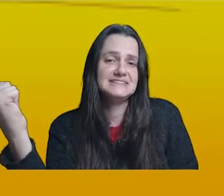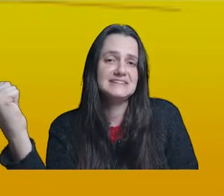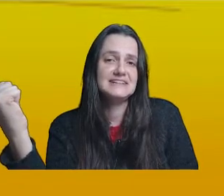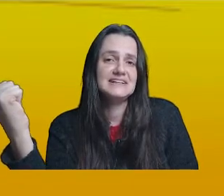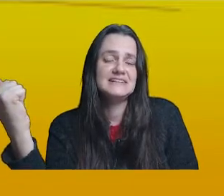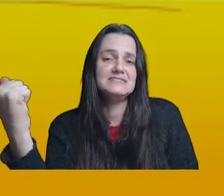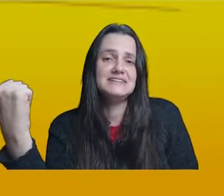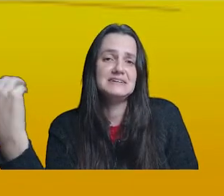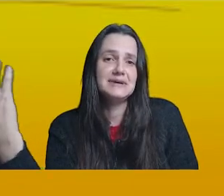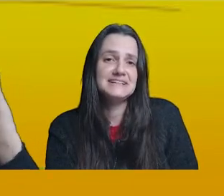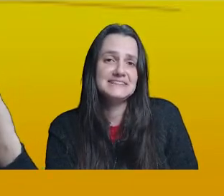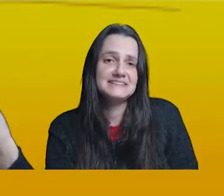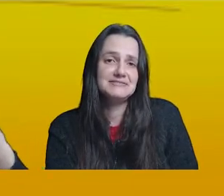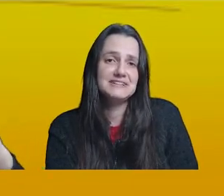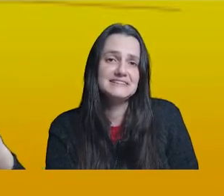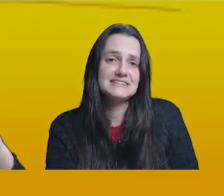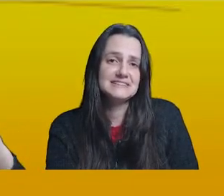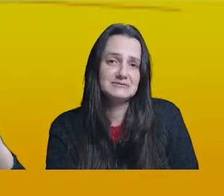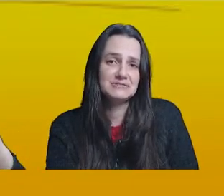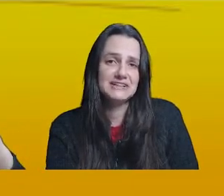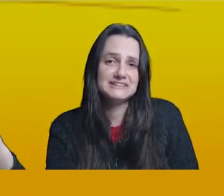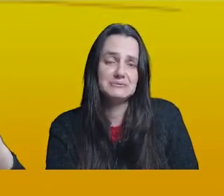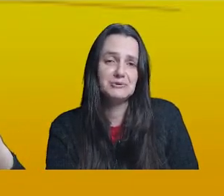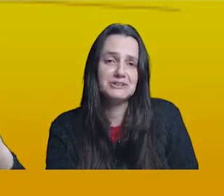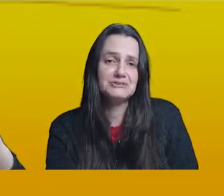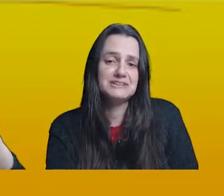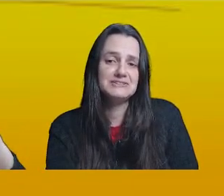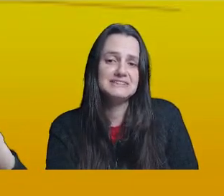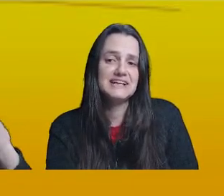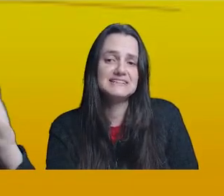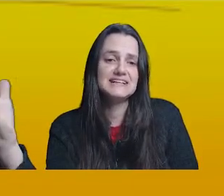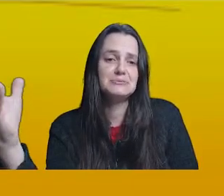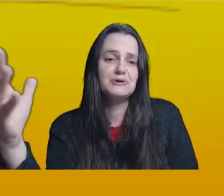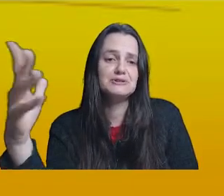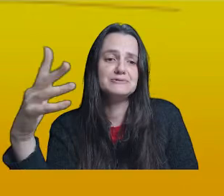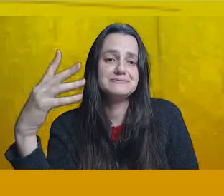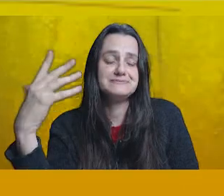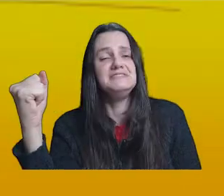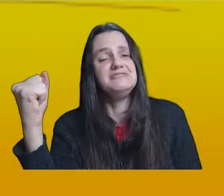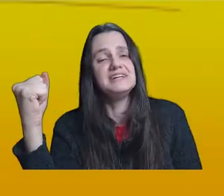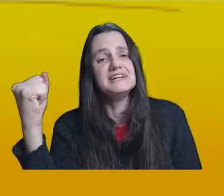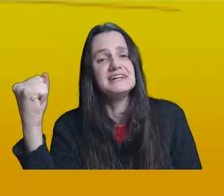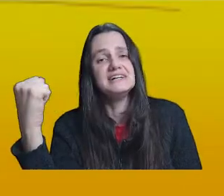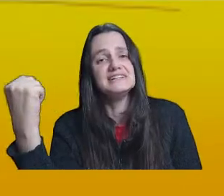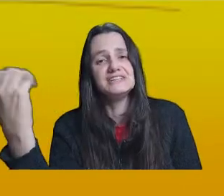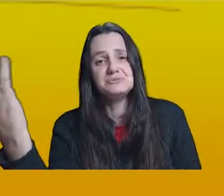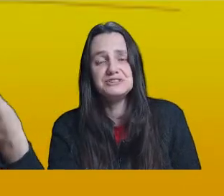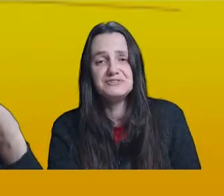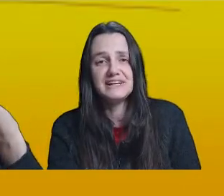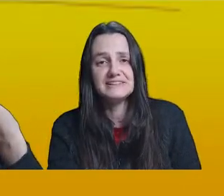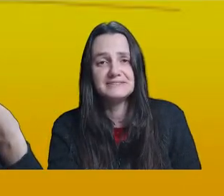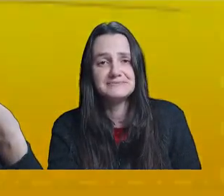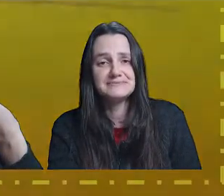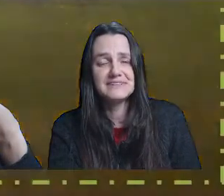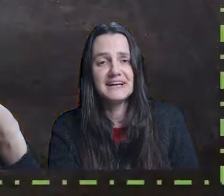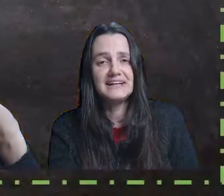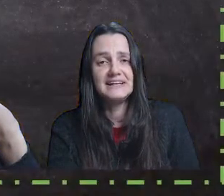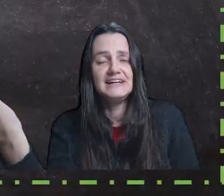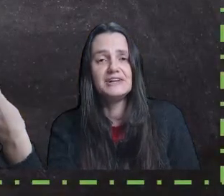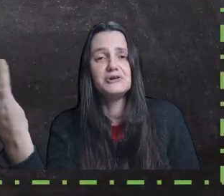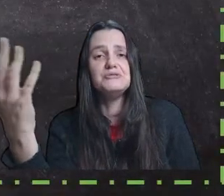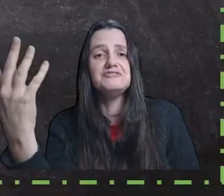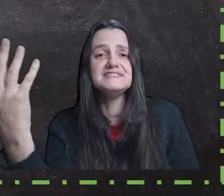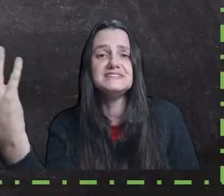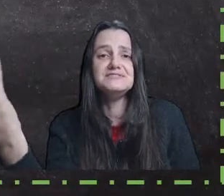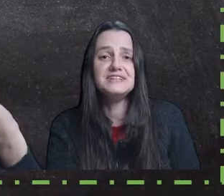essa floresta, não tem mais essa fixação do gás carbônico. Então, esse gás carbônico, ele fica na atmosfera,